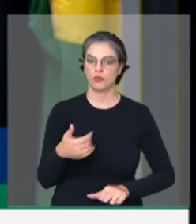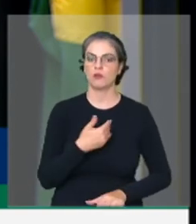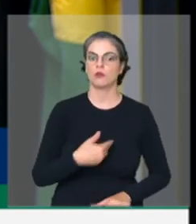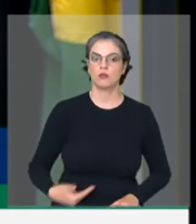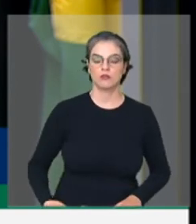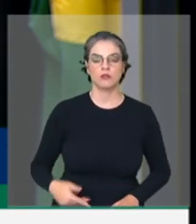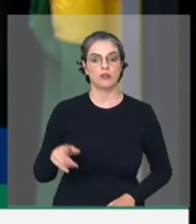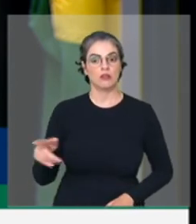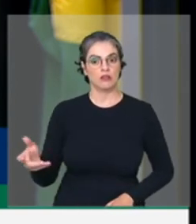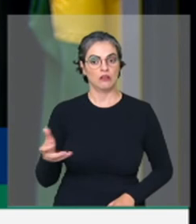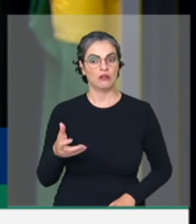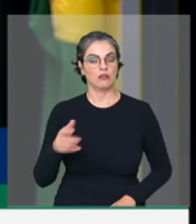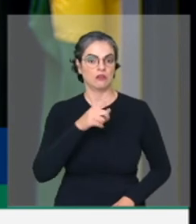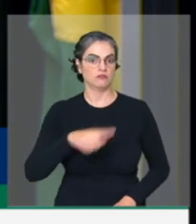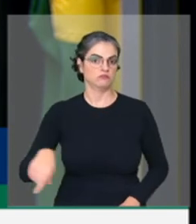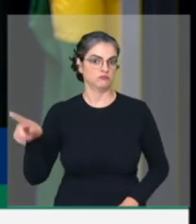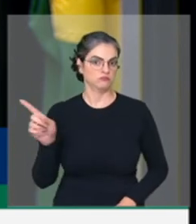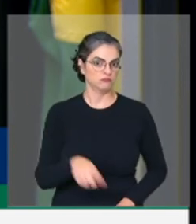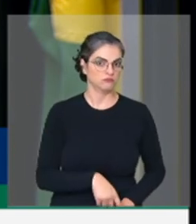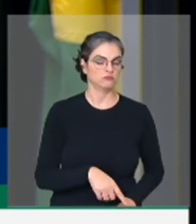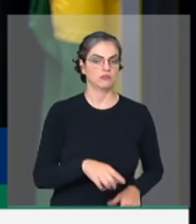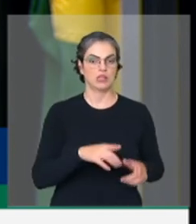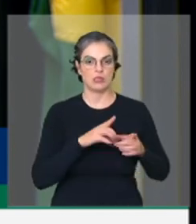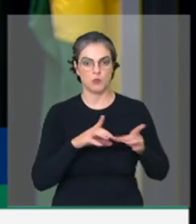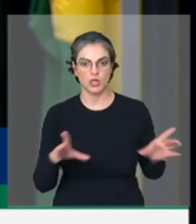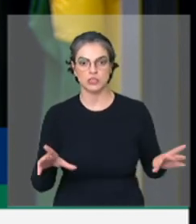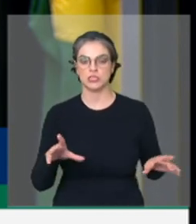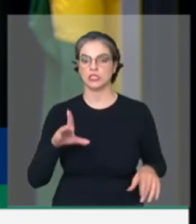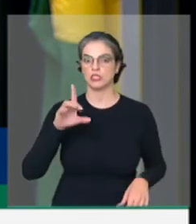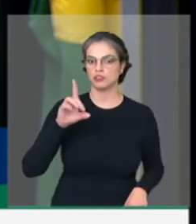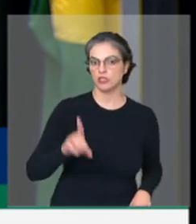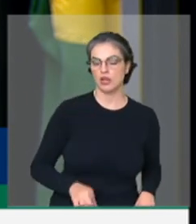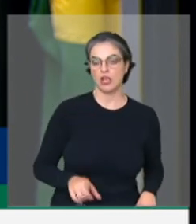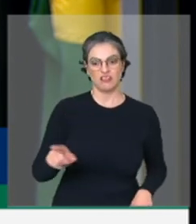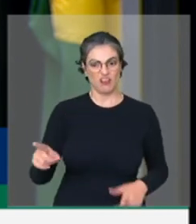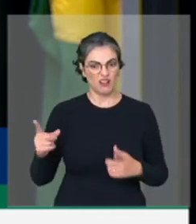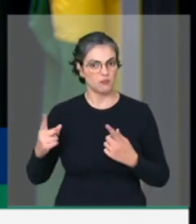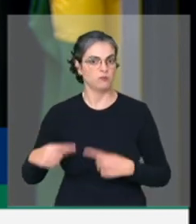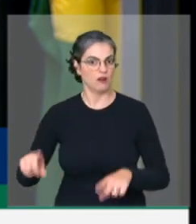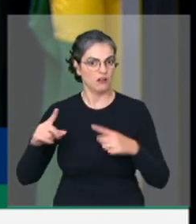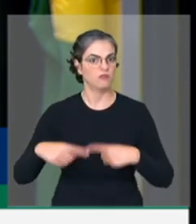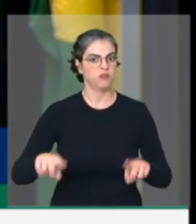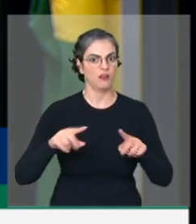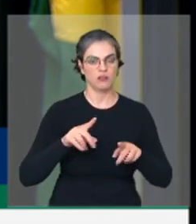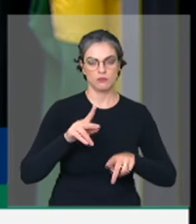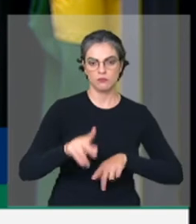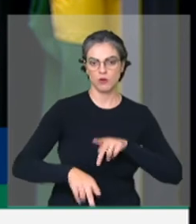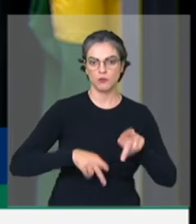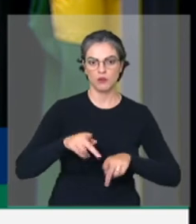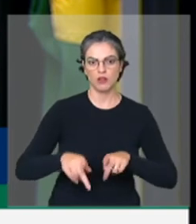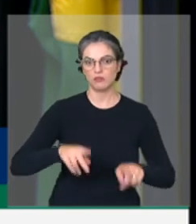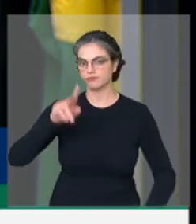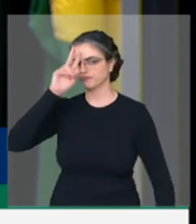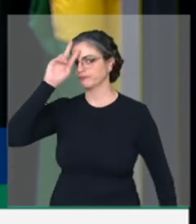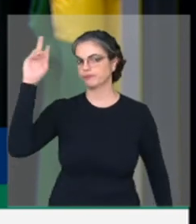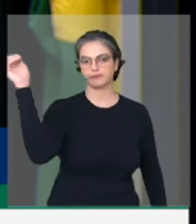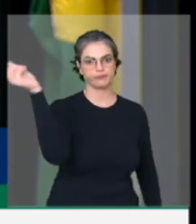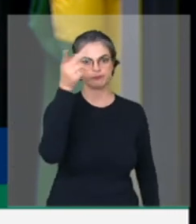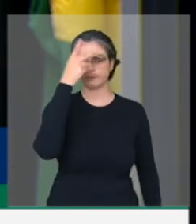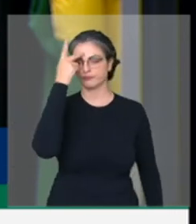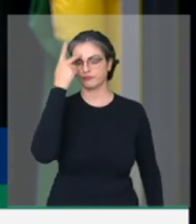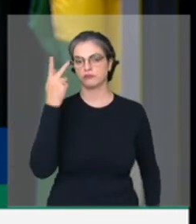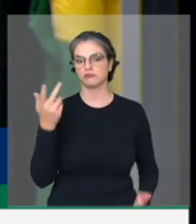extinguir o Estado de Direito, mediante a incitação da população à subversão da ordem política